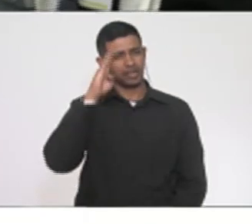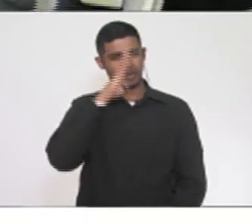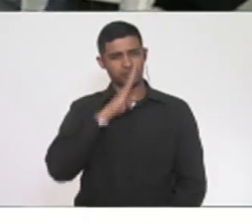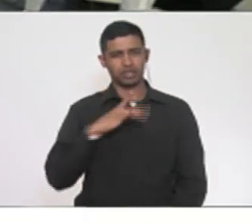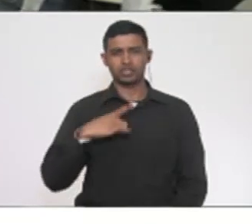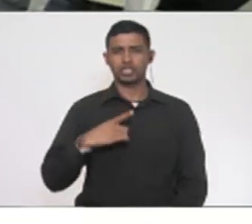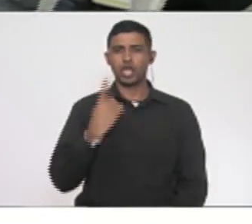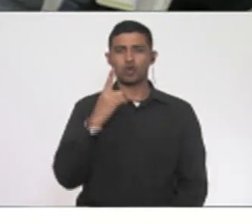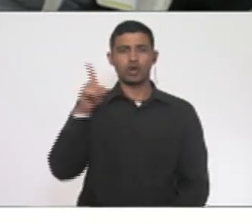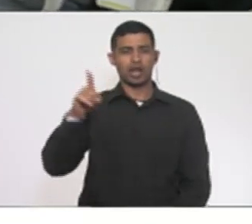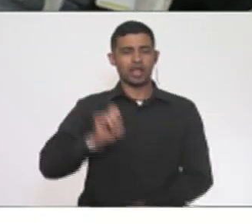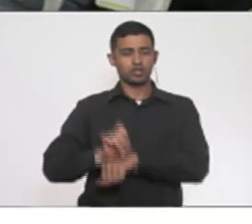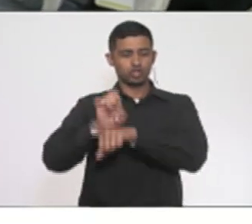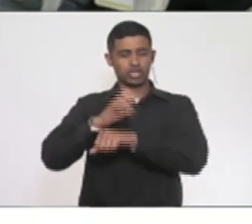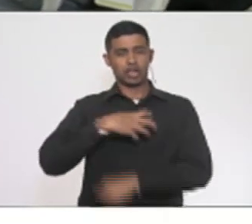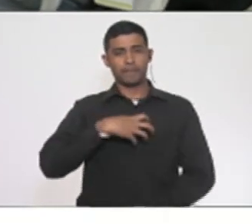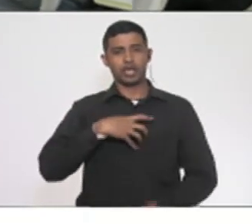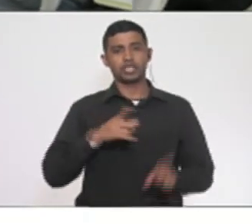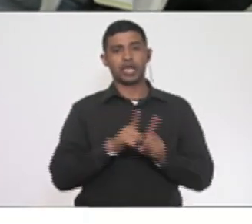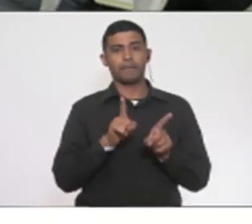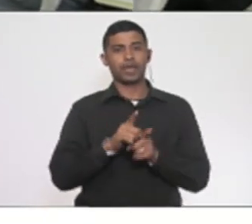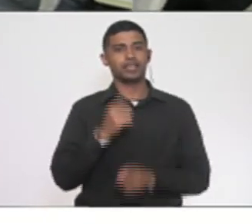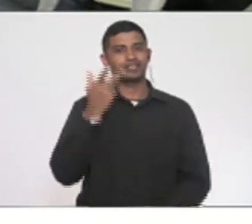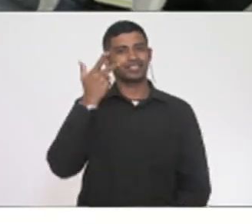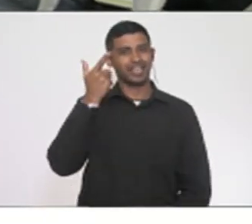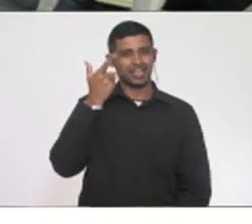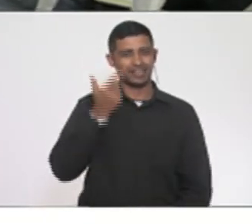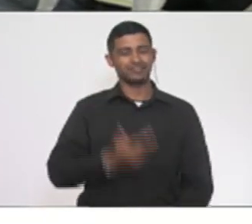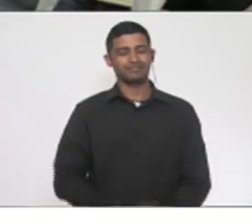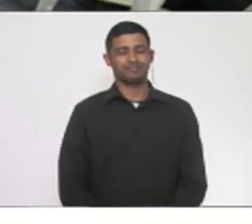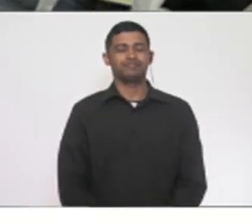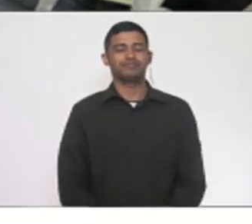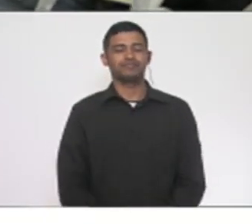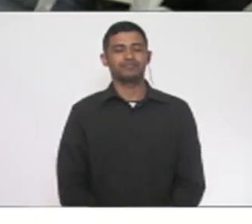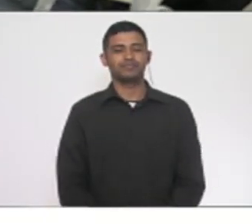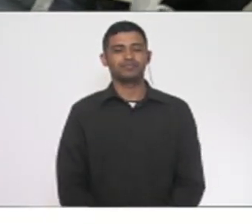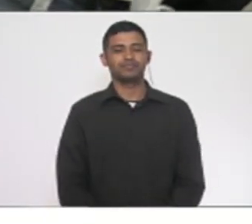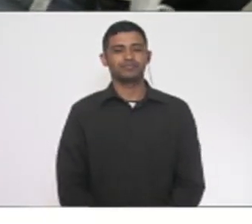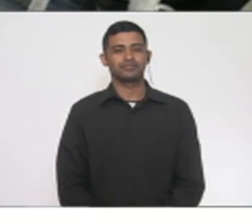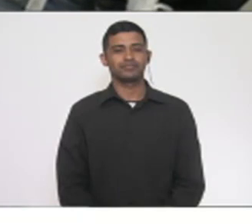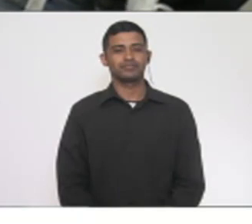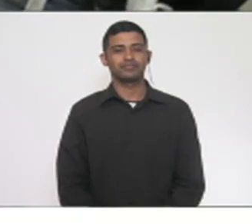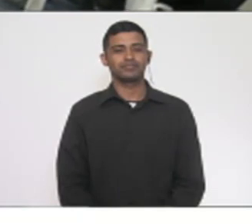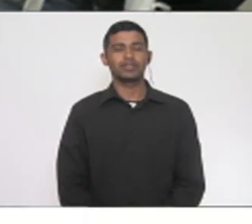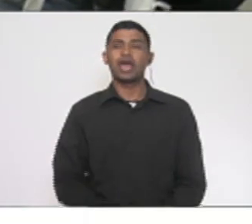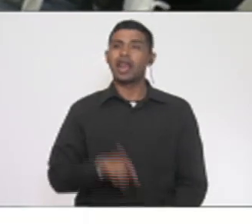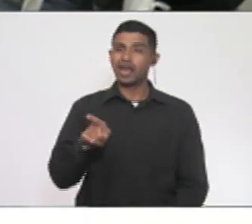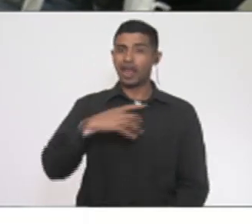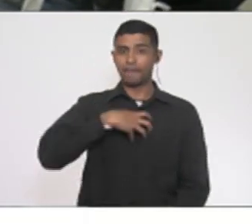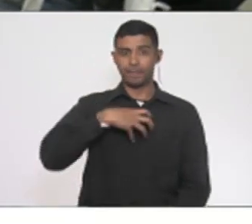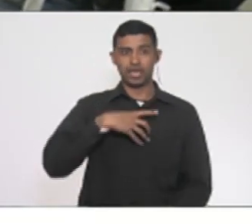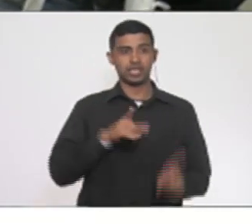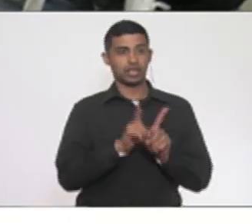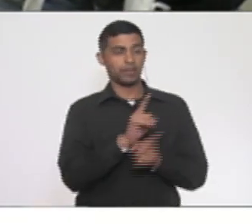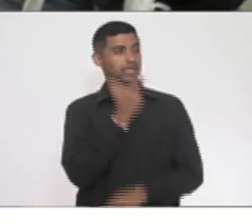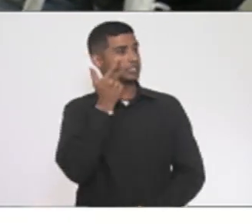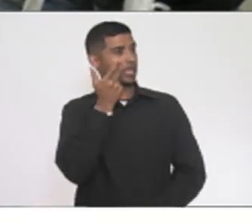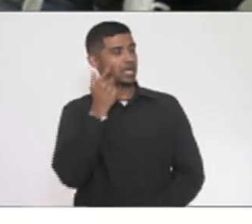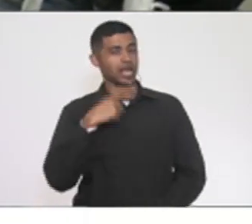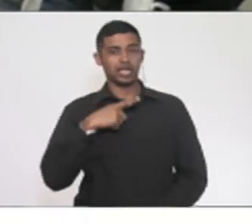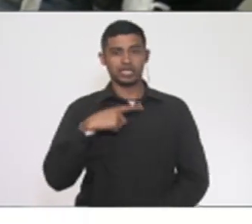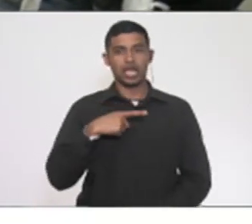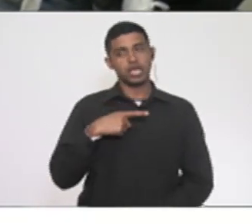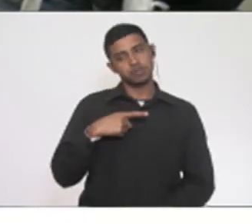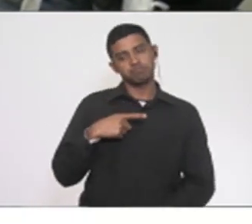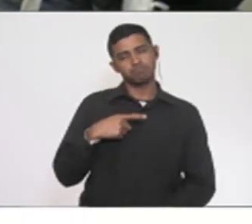no estado da Bahia e outro no estado do Ceará. E o estado do Ceará e da Bahia tem alguma importação de gás natural, ela tem 100%,